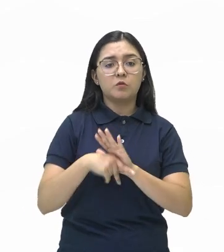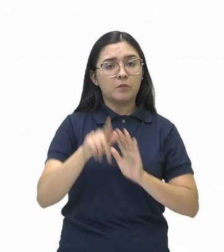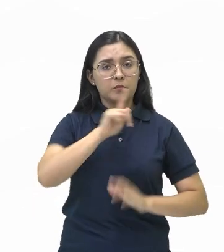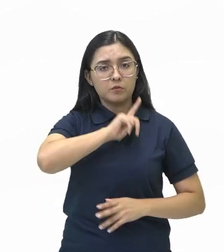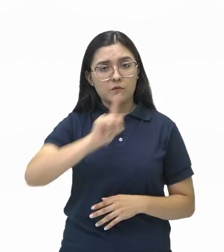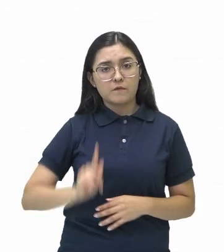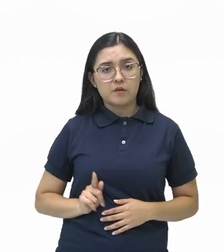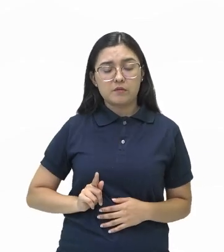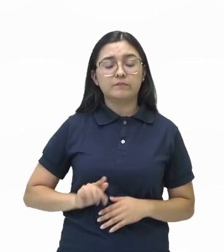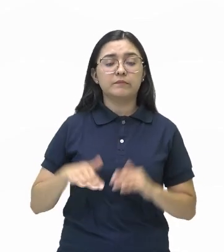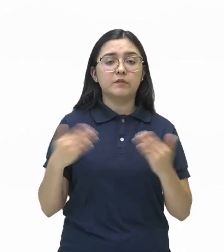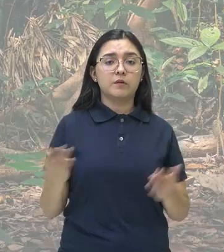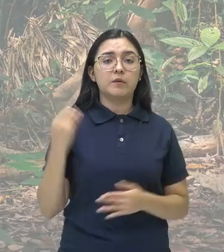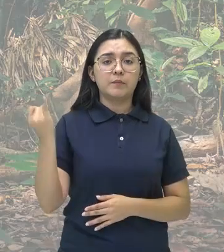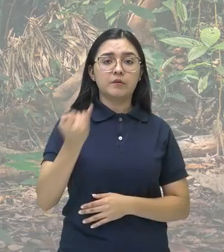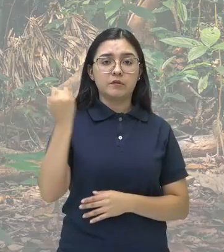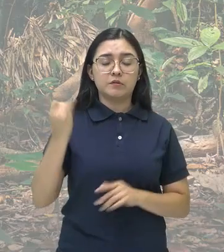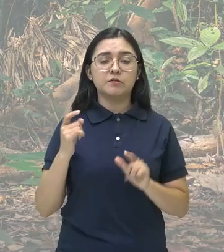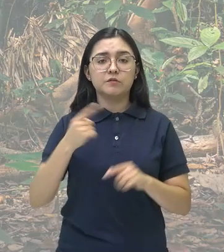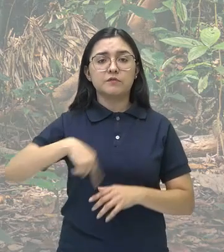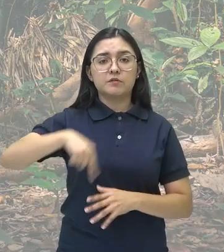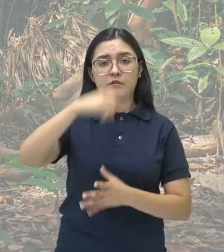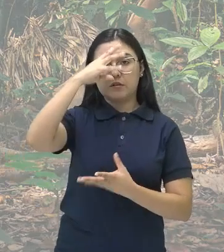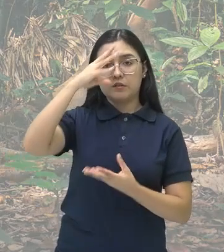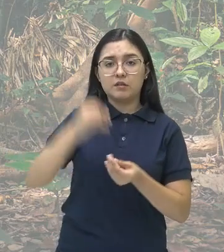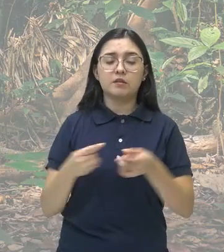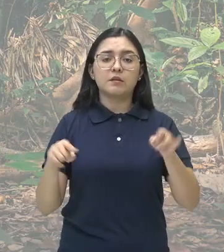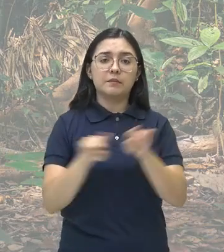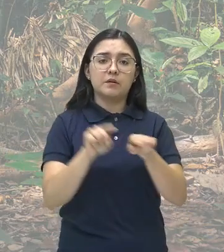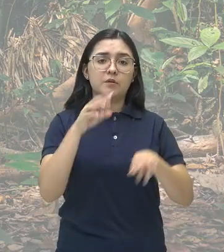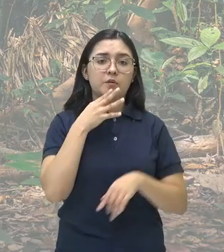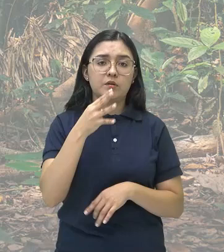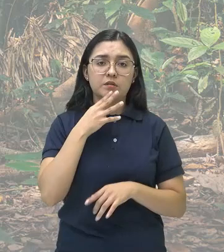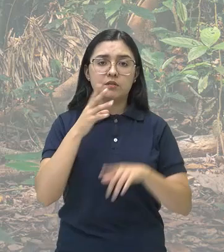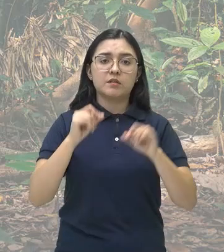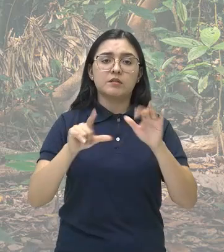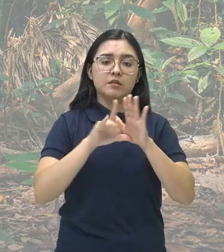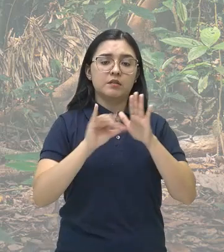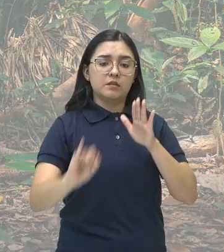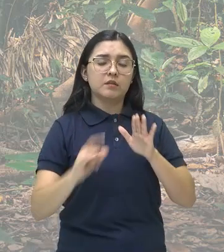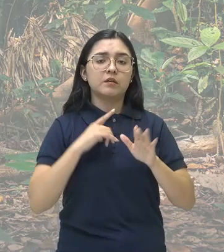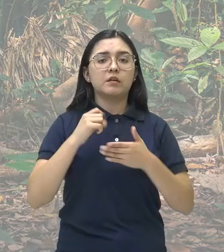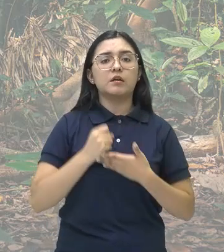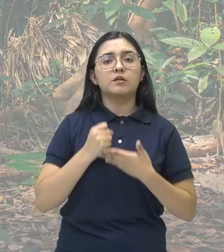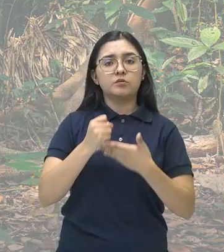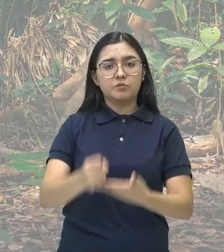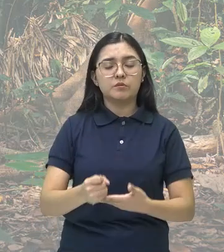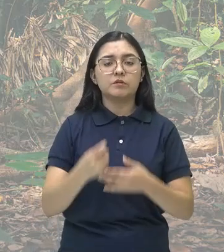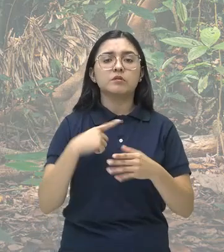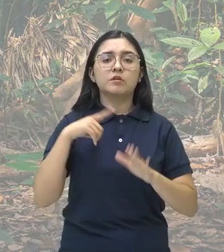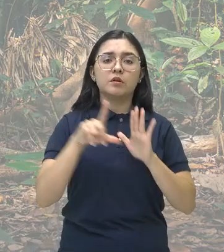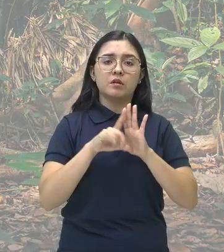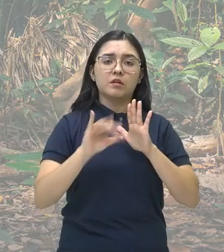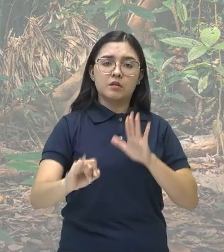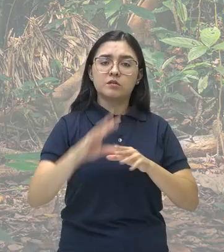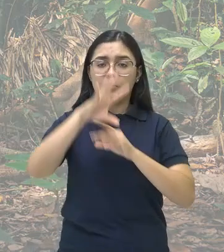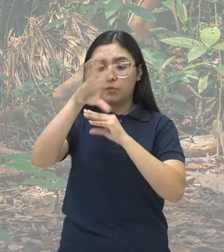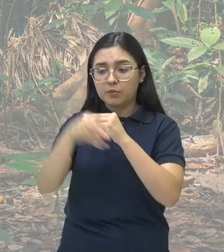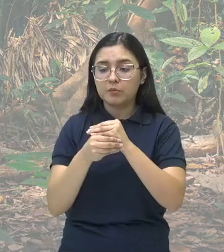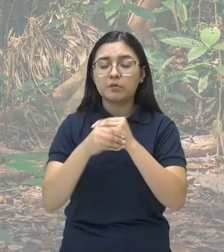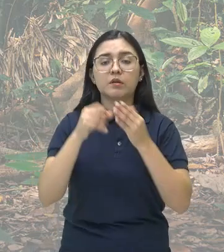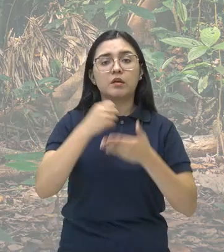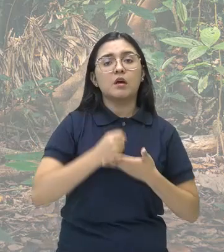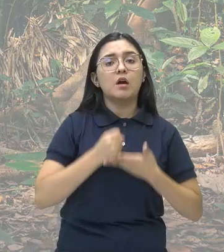governamentais. Então, é importante entender e conhecer um pouco essas leis que ajudam. São legislações complementares